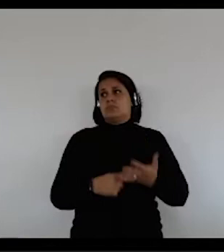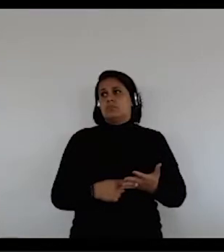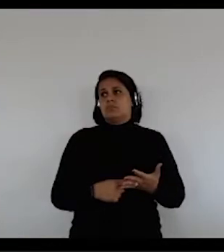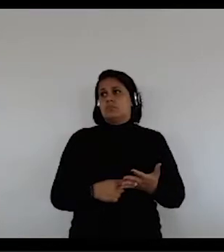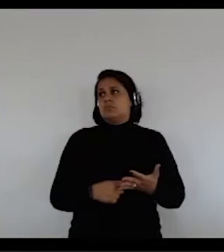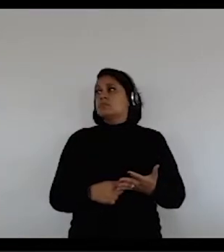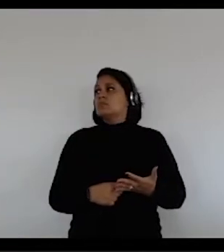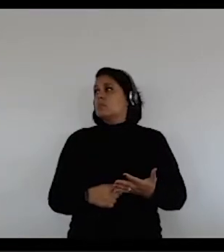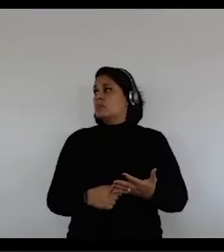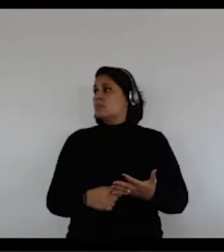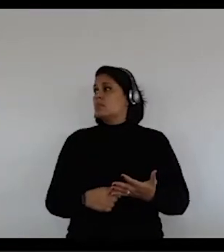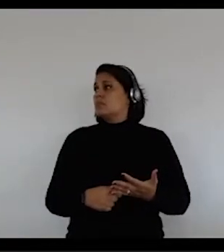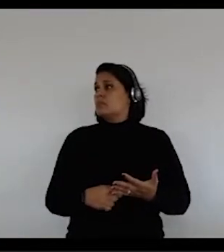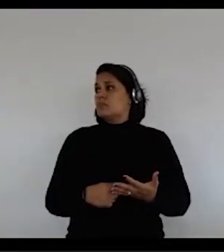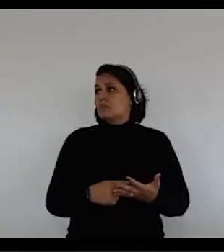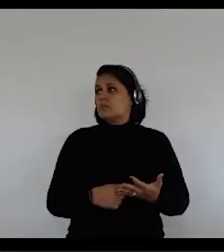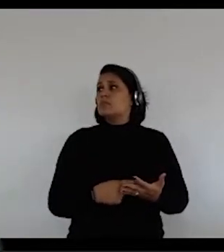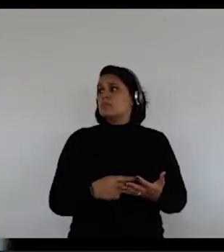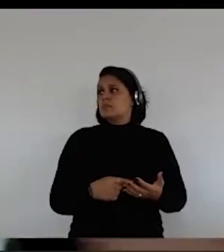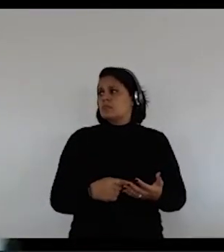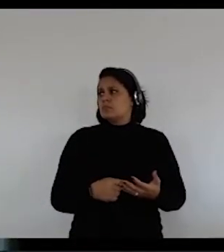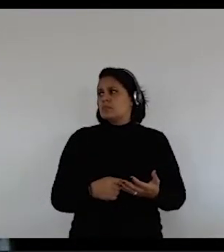as